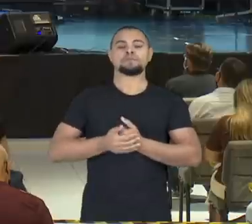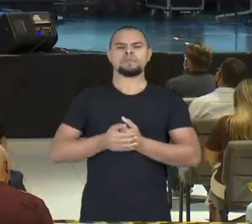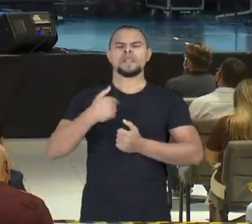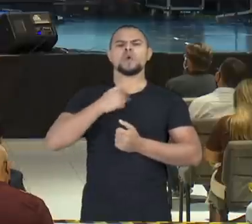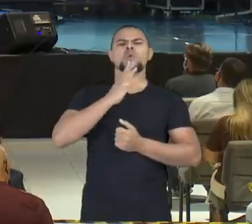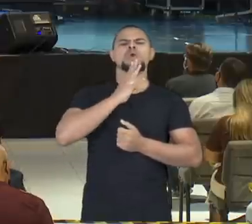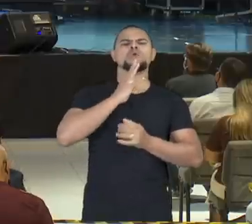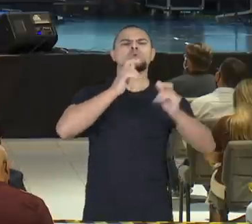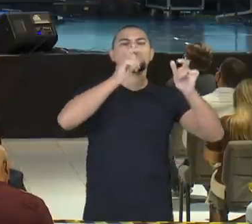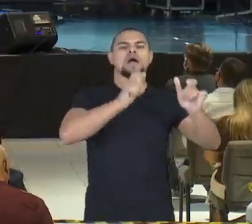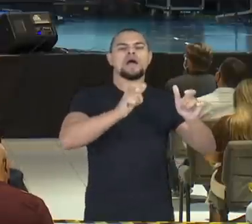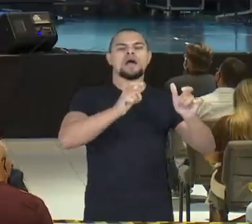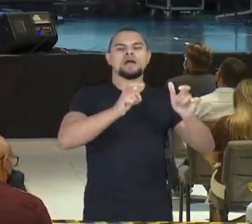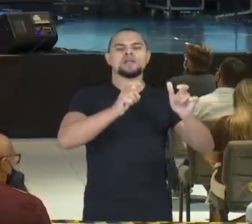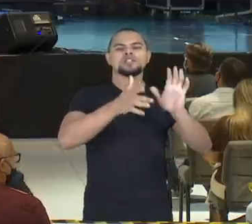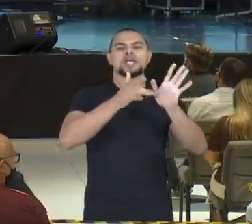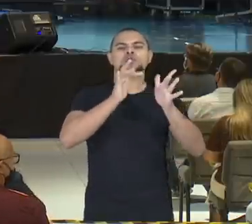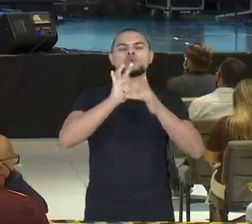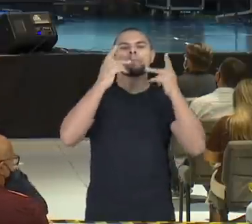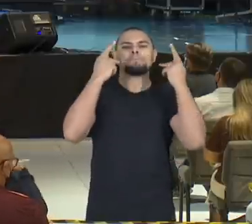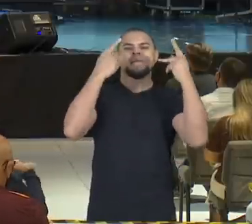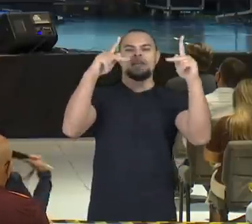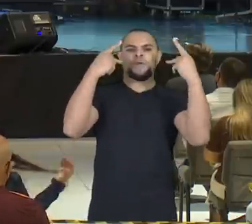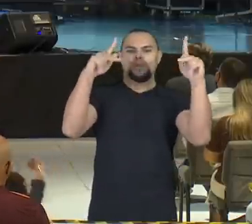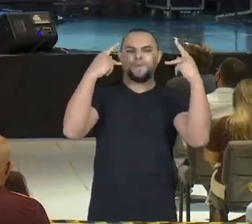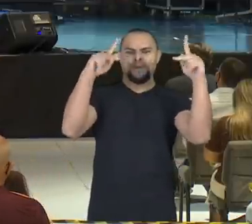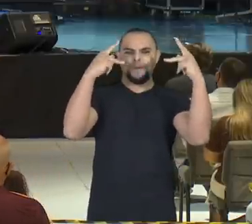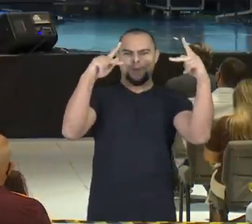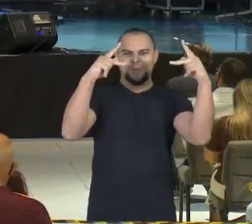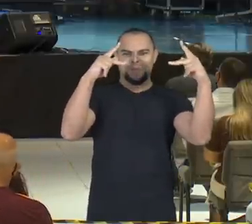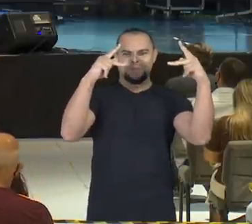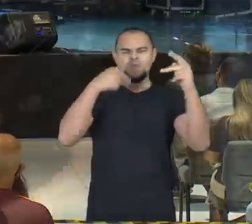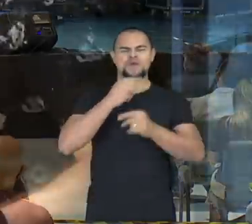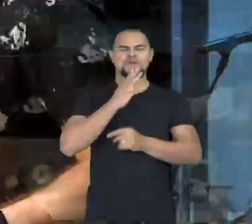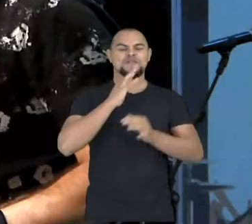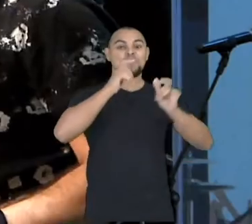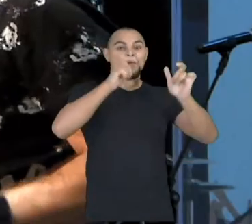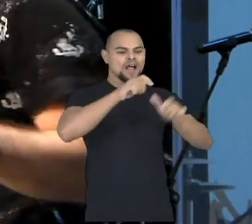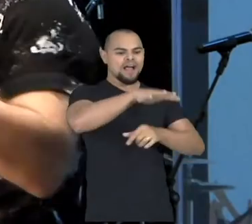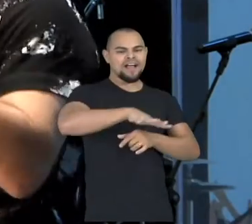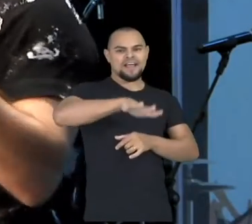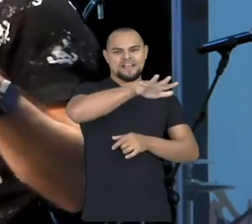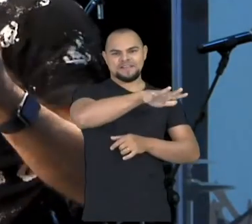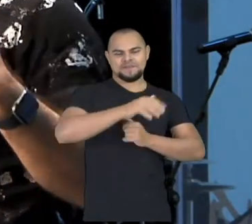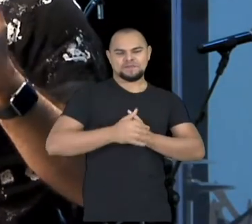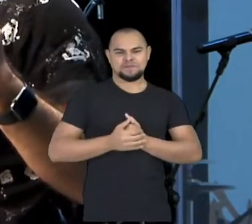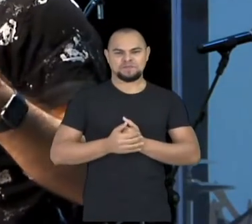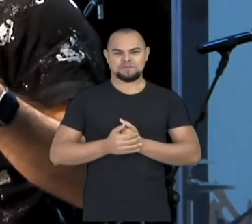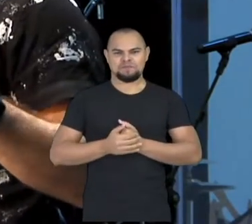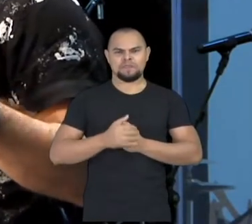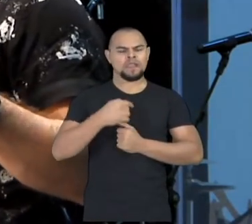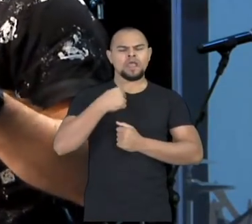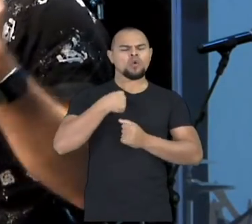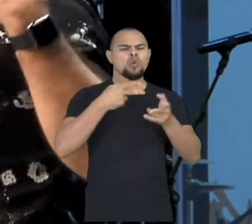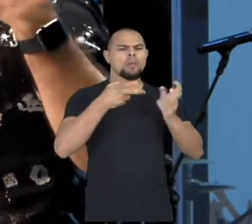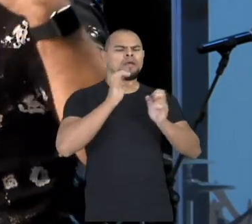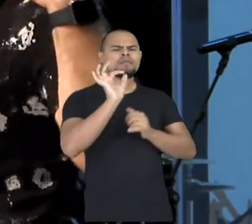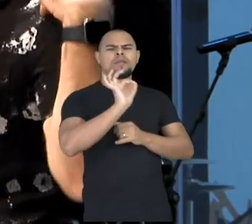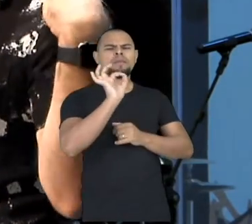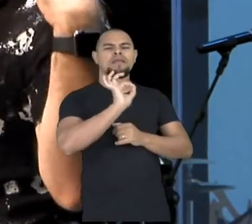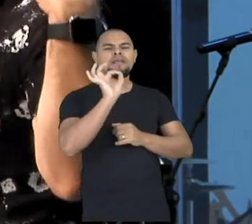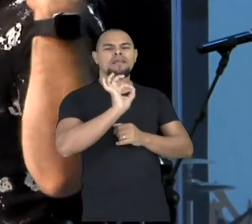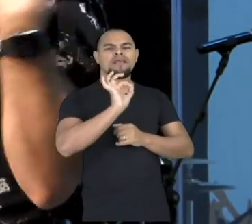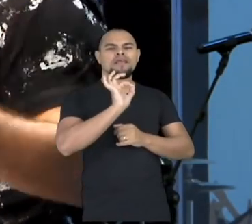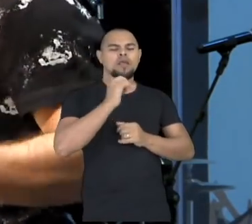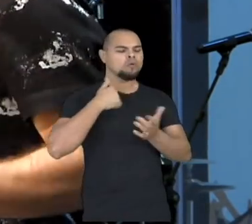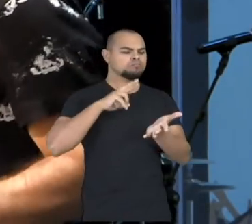o lugar onde Jesus pregou esse sermão. E foi muito maravilhoso. Eu não me dei conta no momento que estava